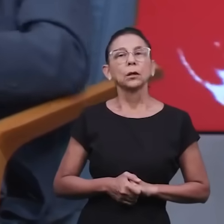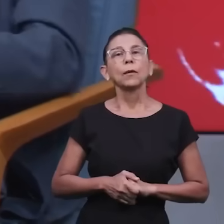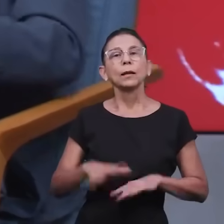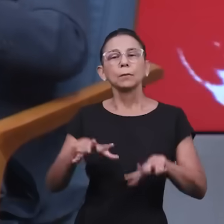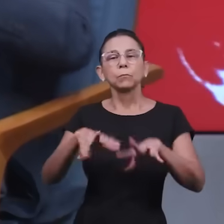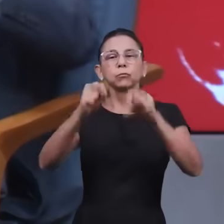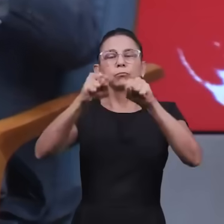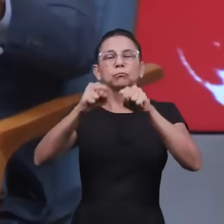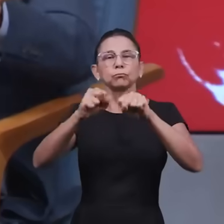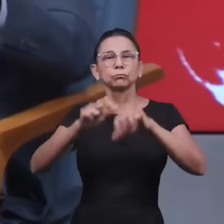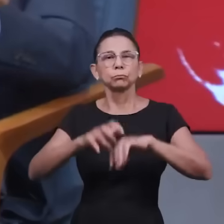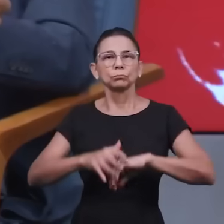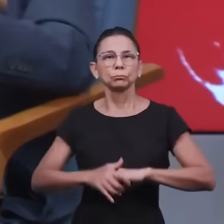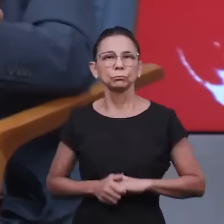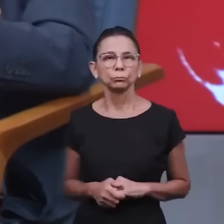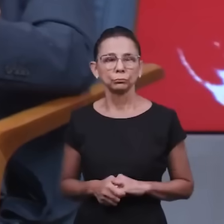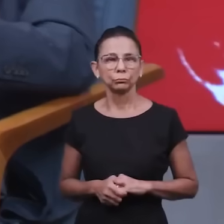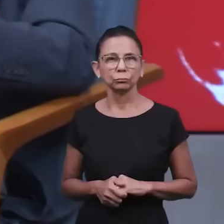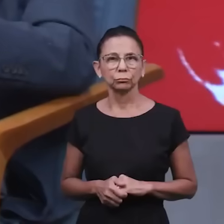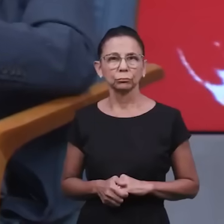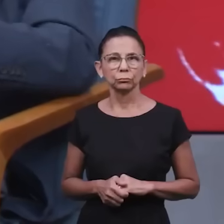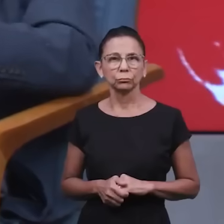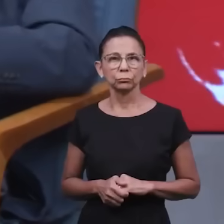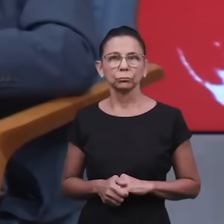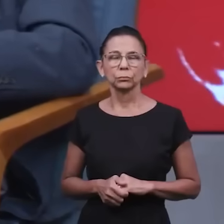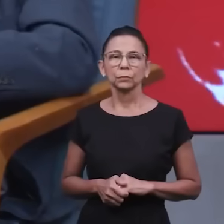Espírito Santo já está trabalhando a igreja nisso.